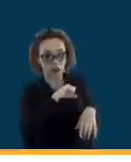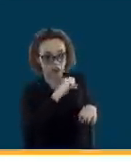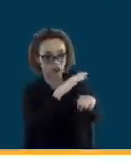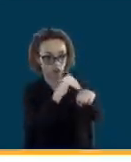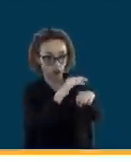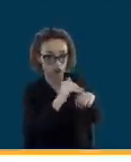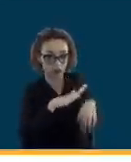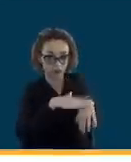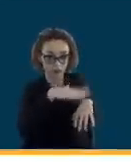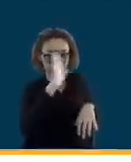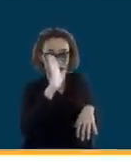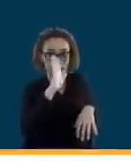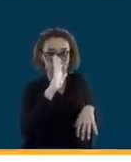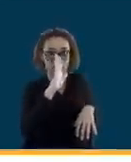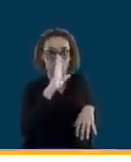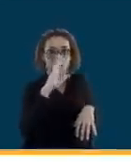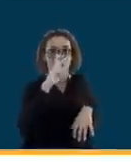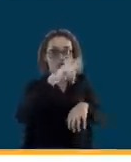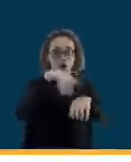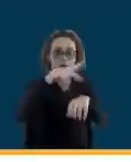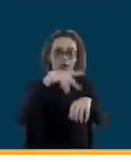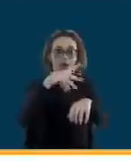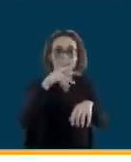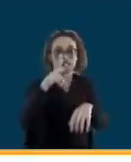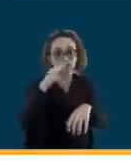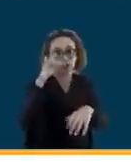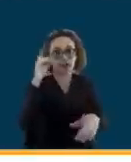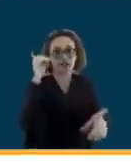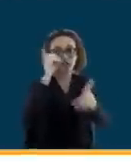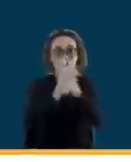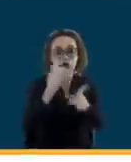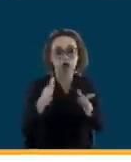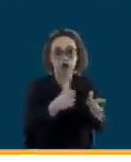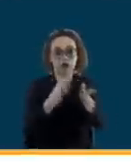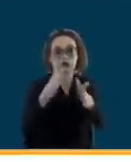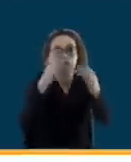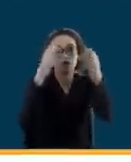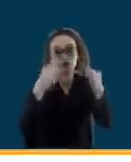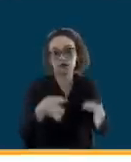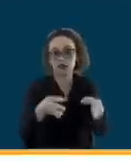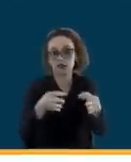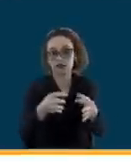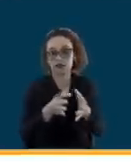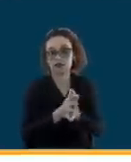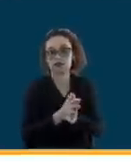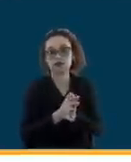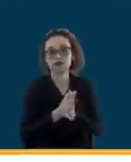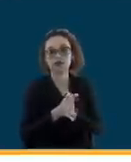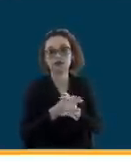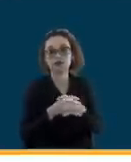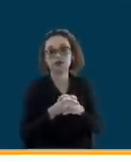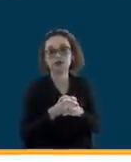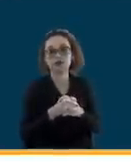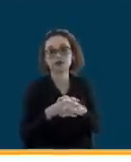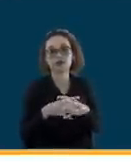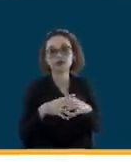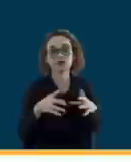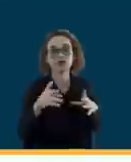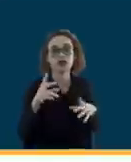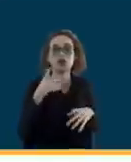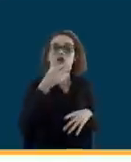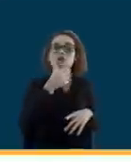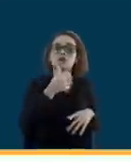vai achar seu caminho, vai achar o fio da Ariadne, né? Aquela moça lá que levou o Teseu a sair